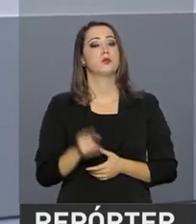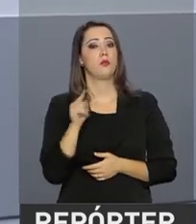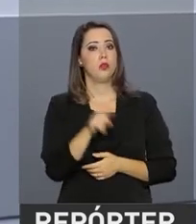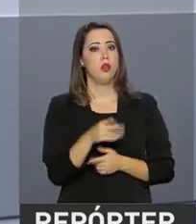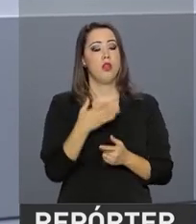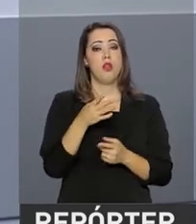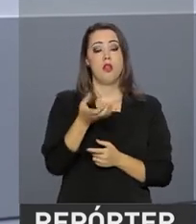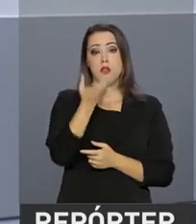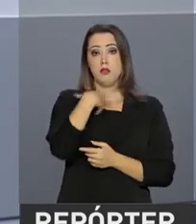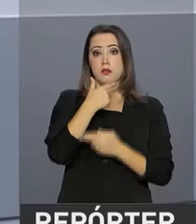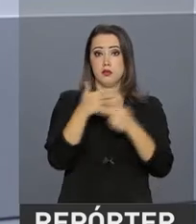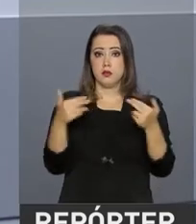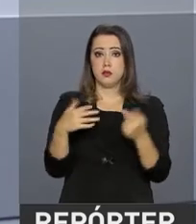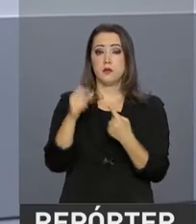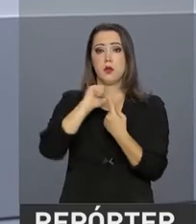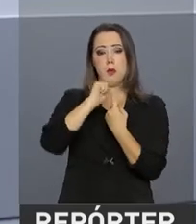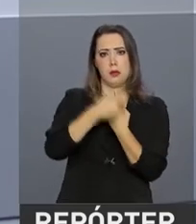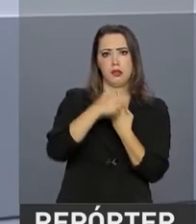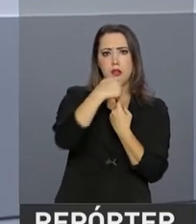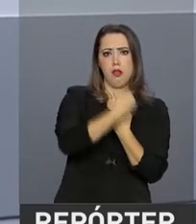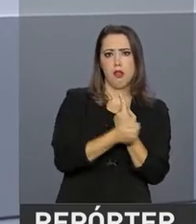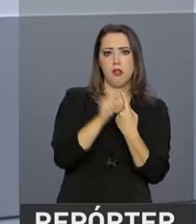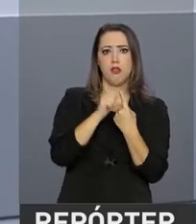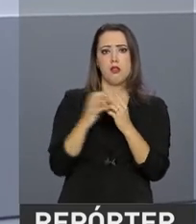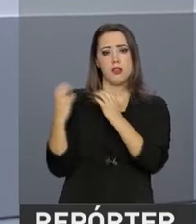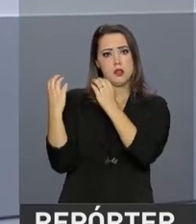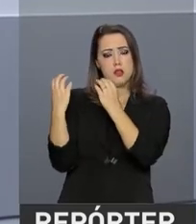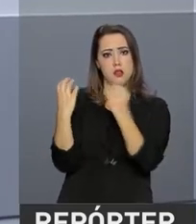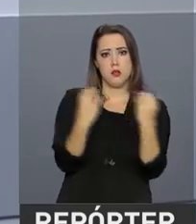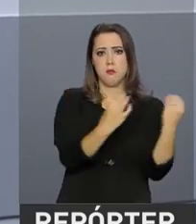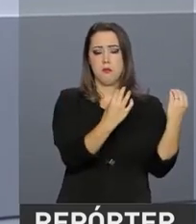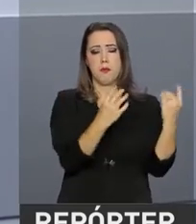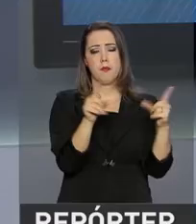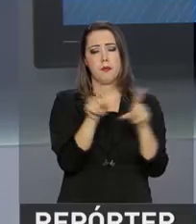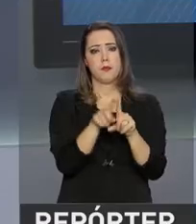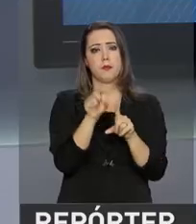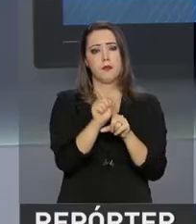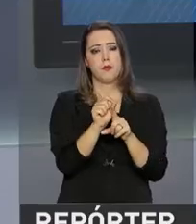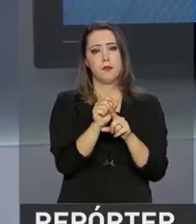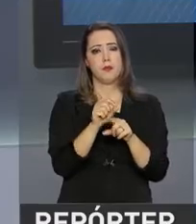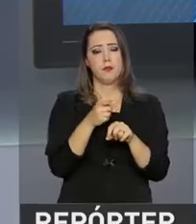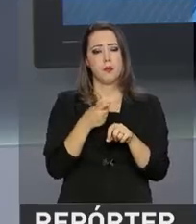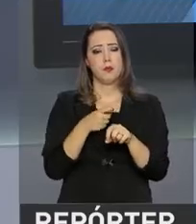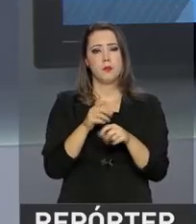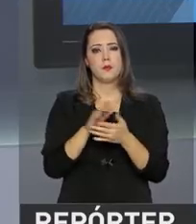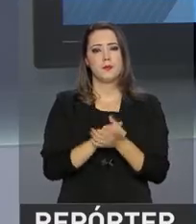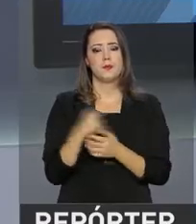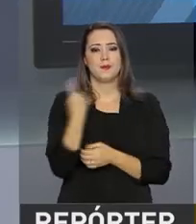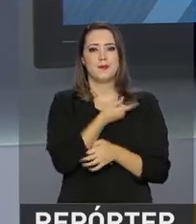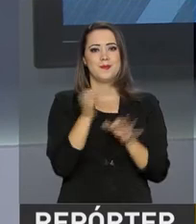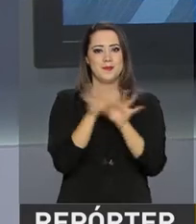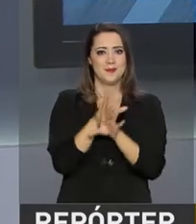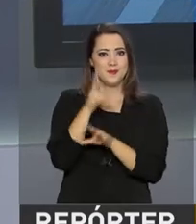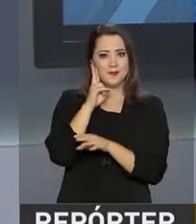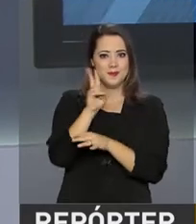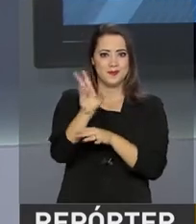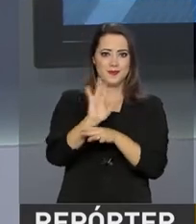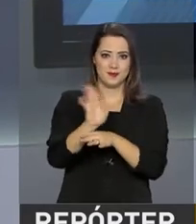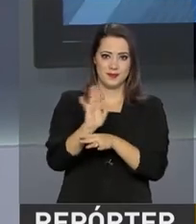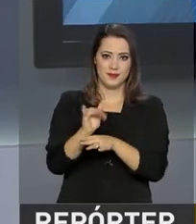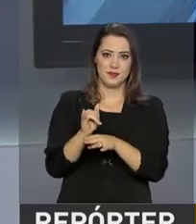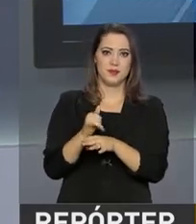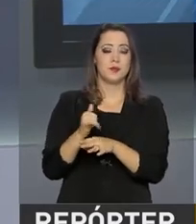Entre as frutas, banana e melancia também ficaram mais baratas em novembro. E nós ficamos por aqui. Você pode rever